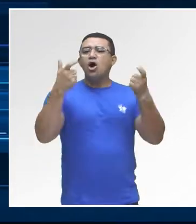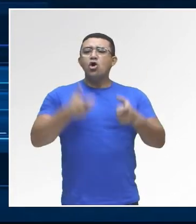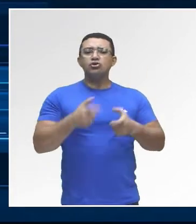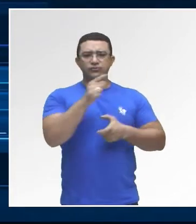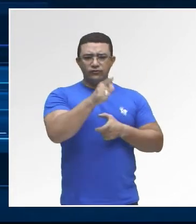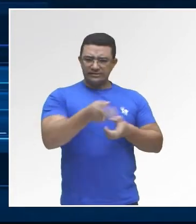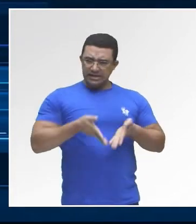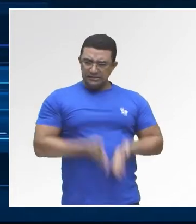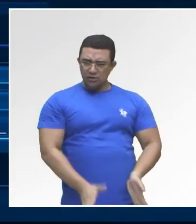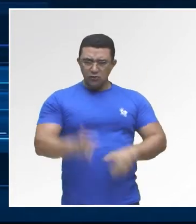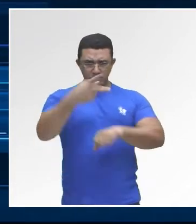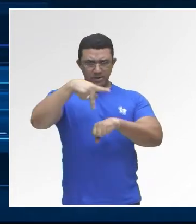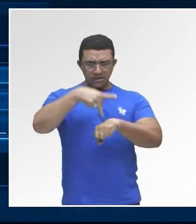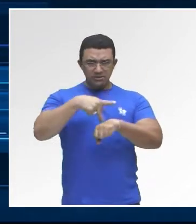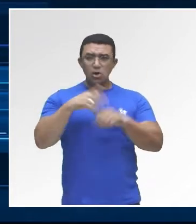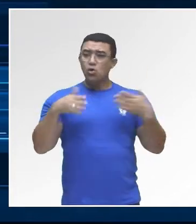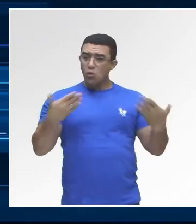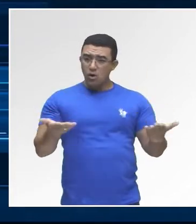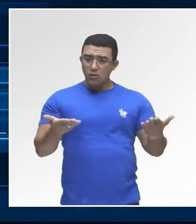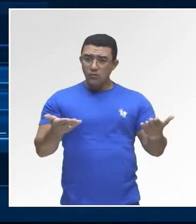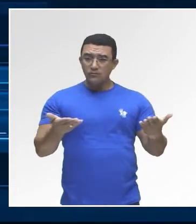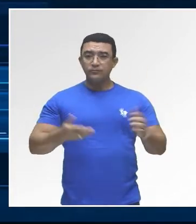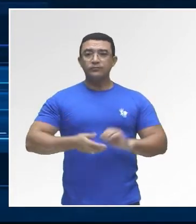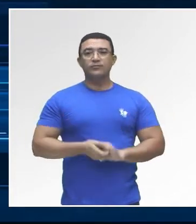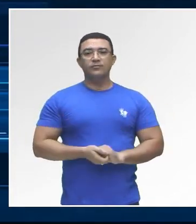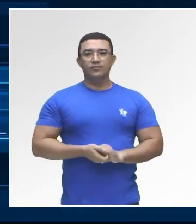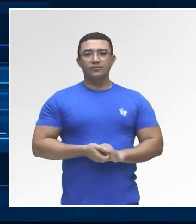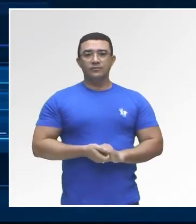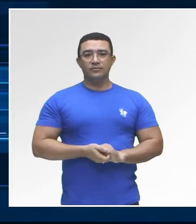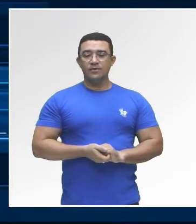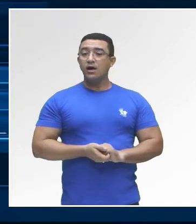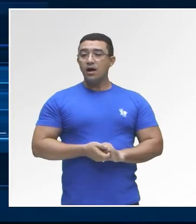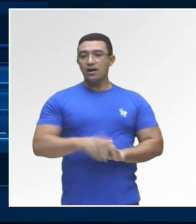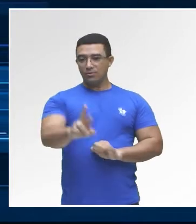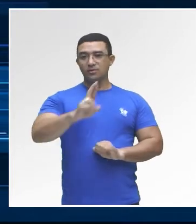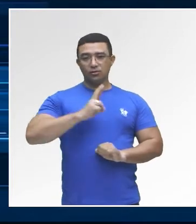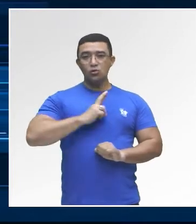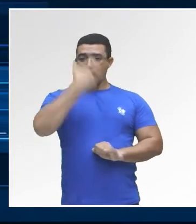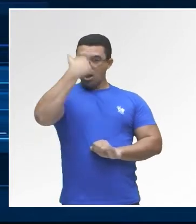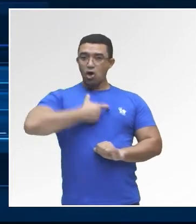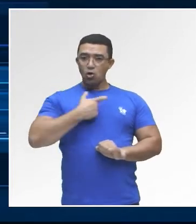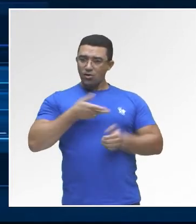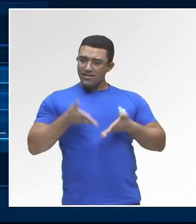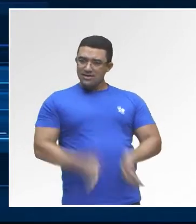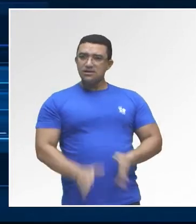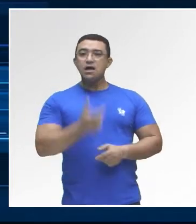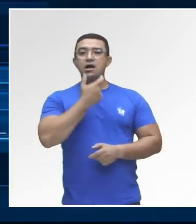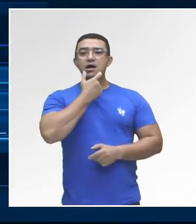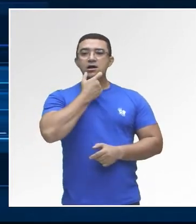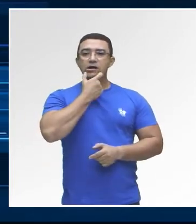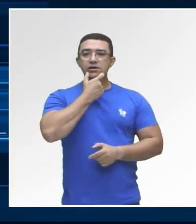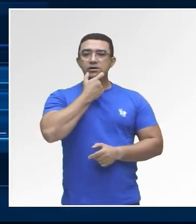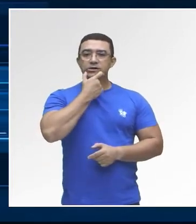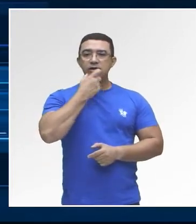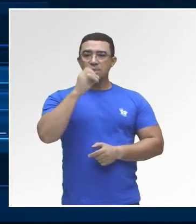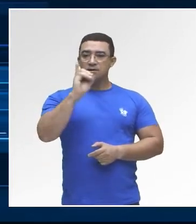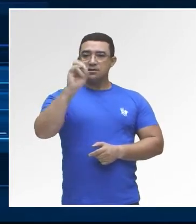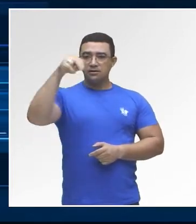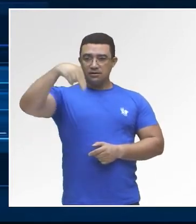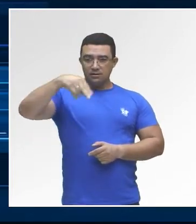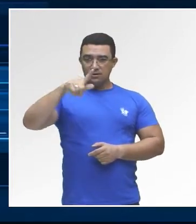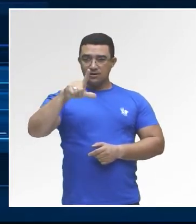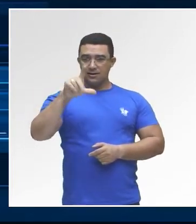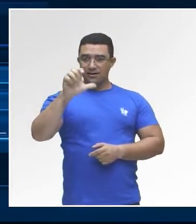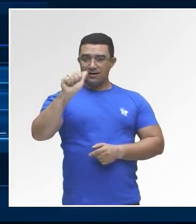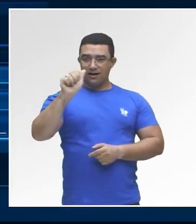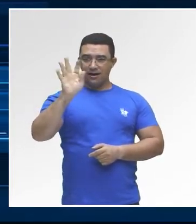país você veio? Qual é a sua origem de país? I'm from England. Eu sou da Inglaterra. Então, o que mais que eu perguntei para ela?